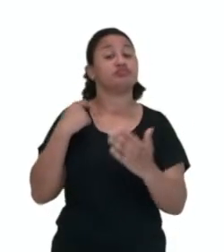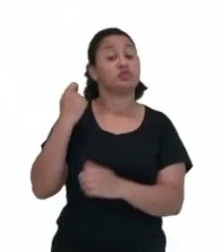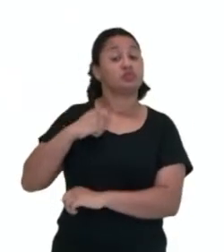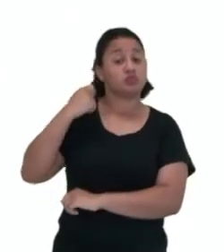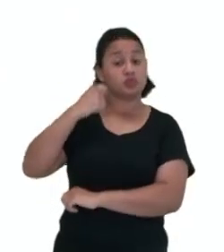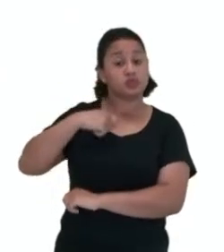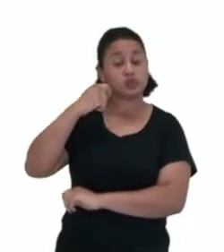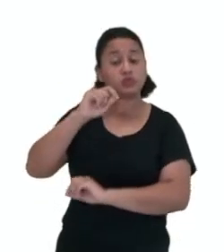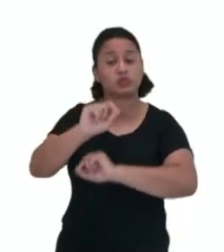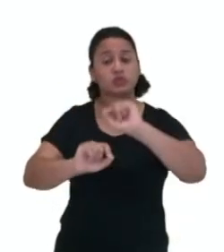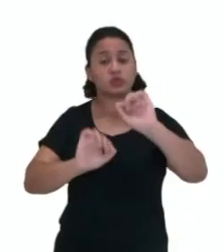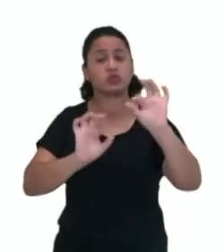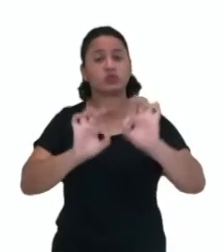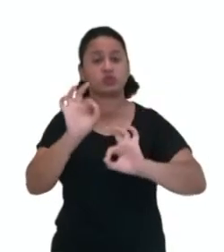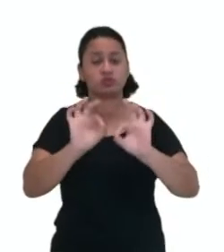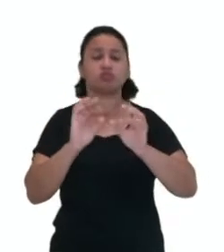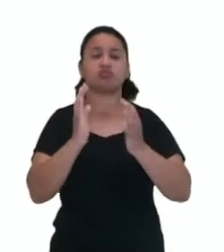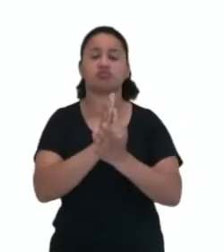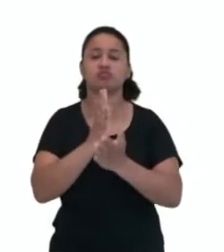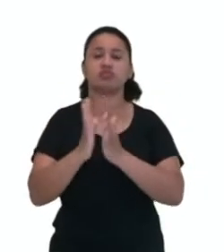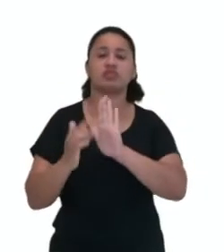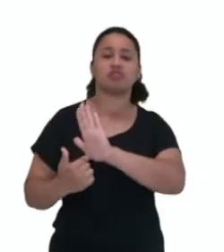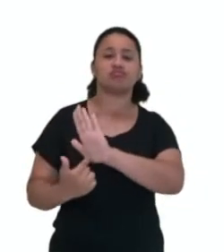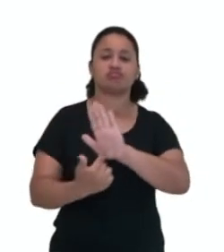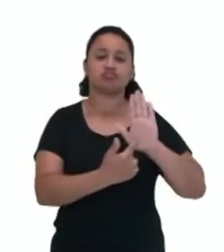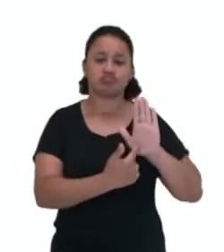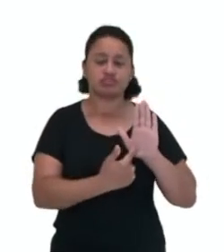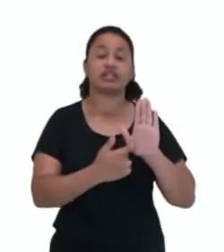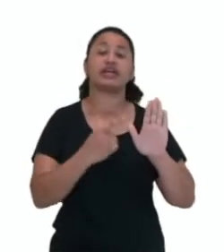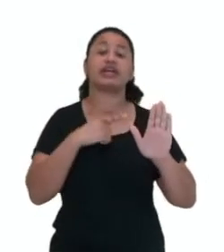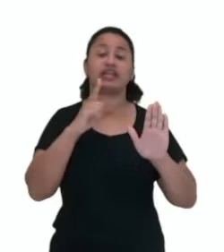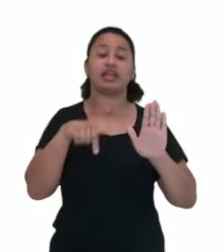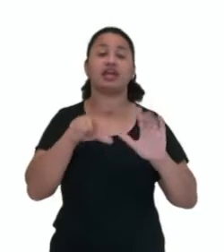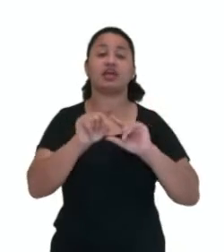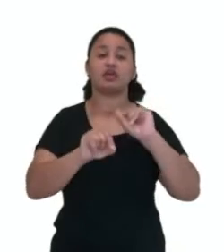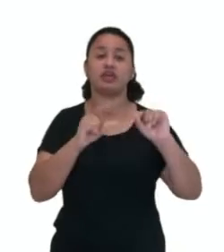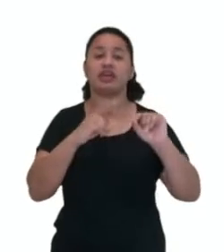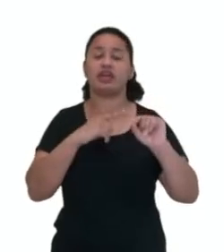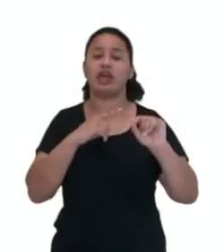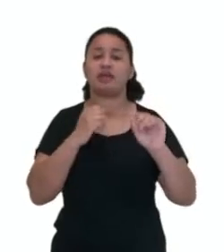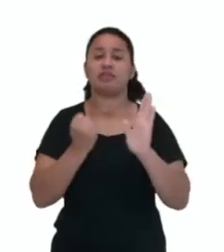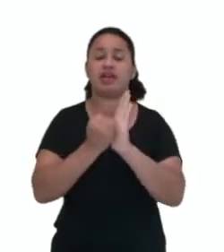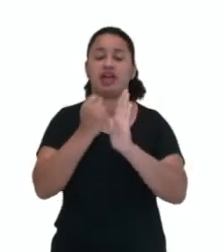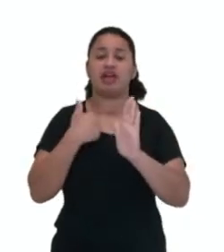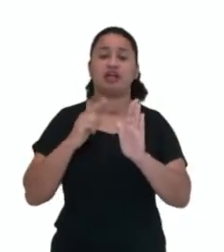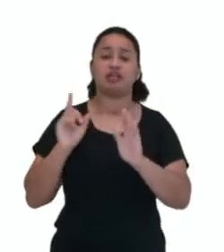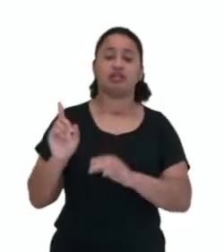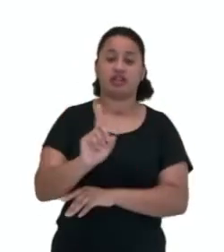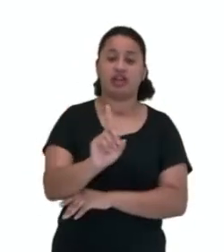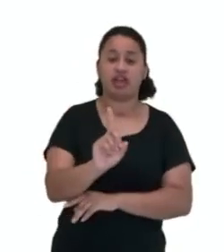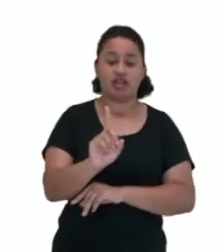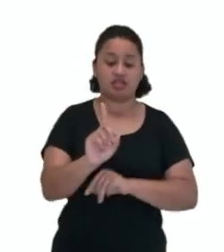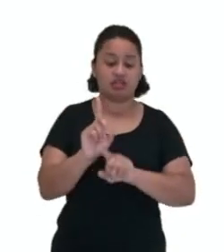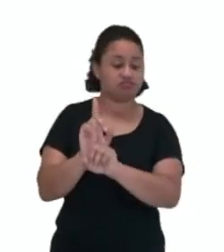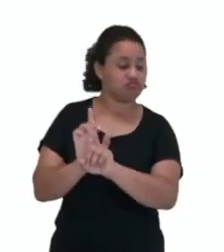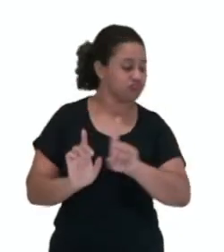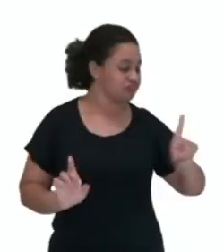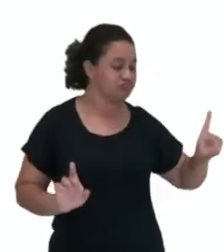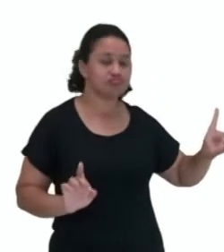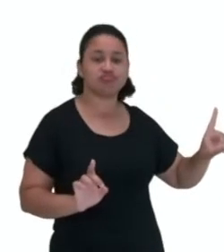vez, dividem-se em cenas que são as unidades marcadas pela entrada ou pela